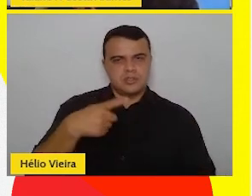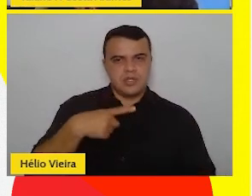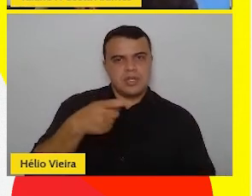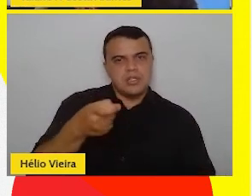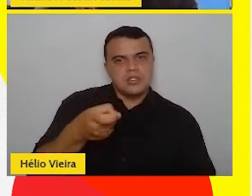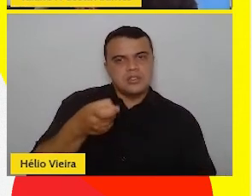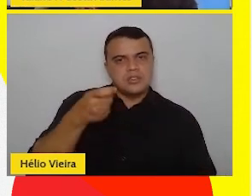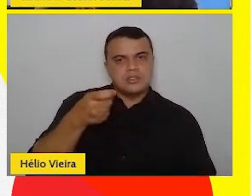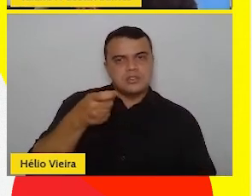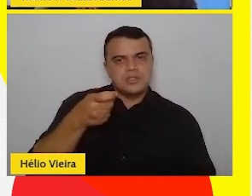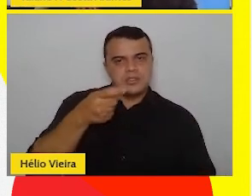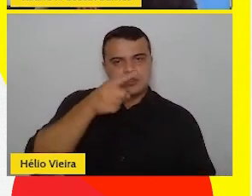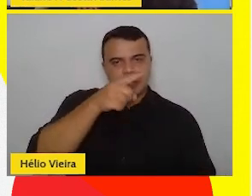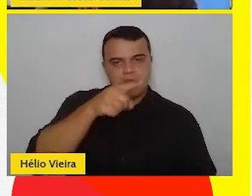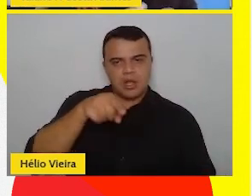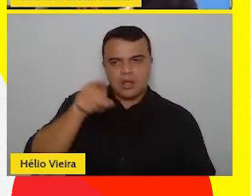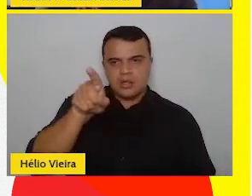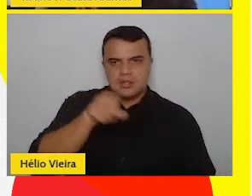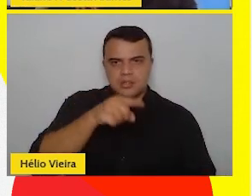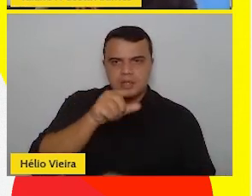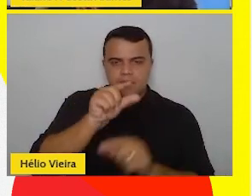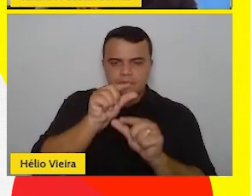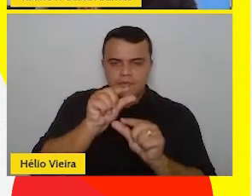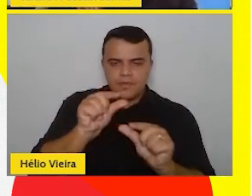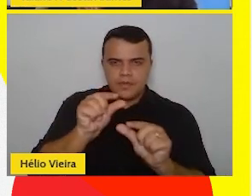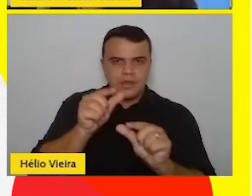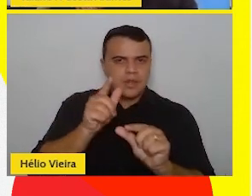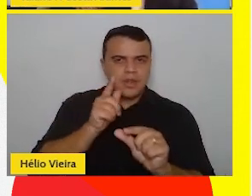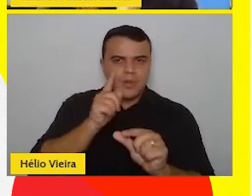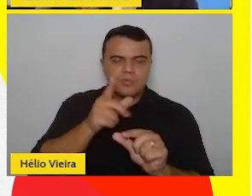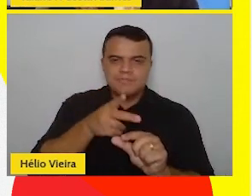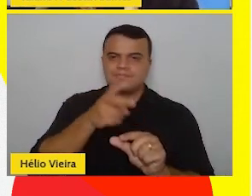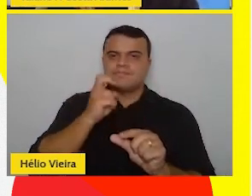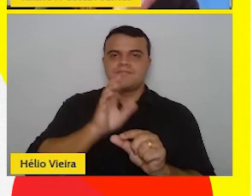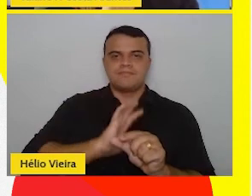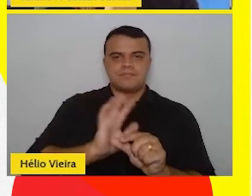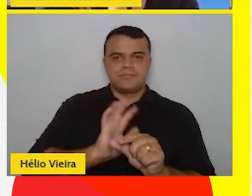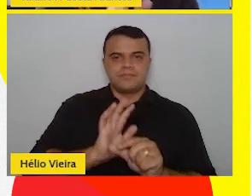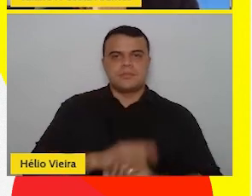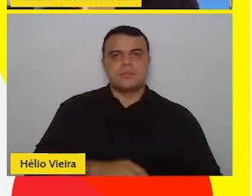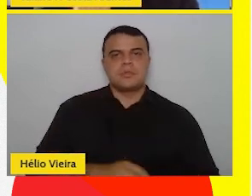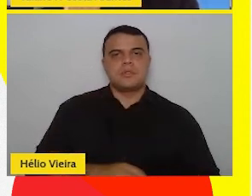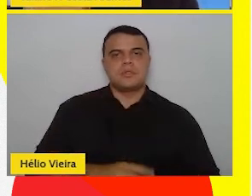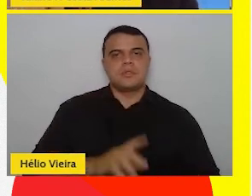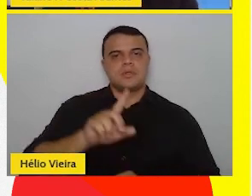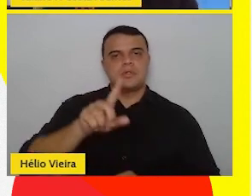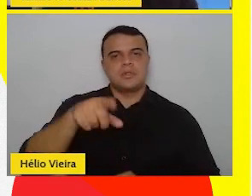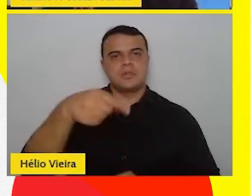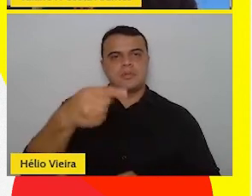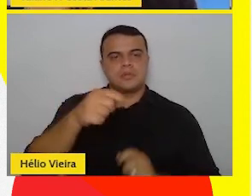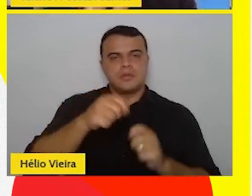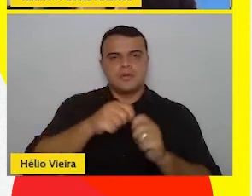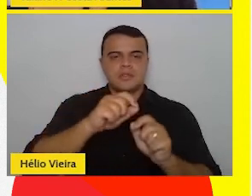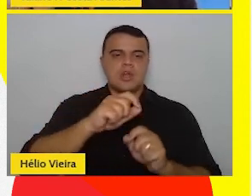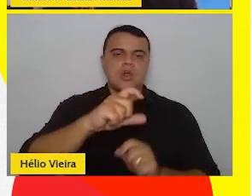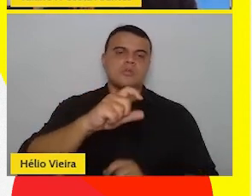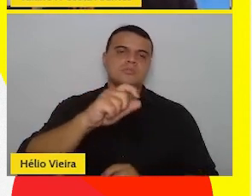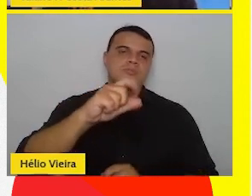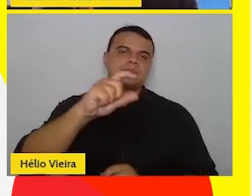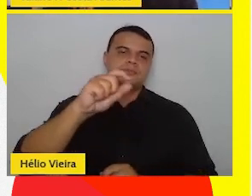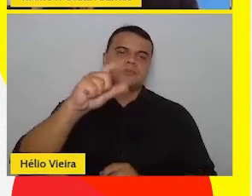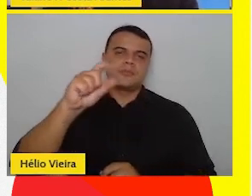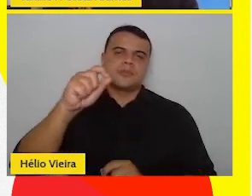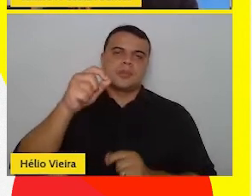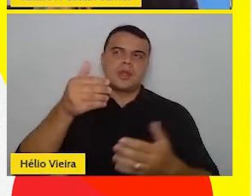X, ele tá numa linha tão fininha que a gente não consegue perceber. E depois fazendo linhas mais grossas,